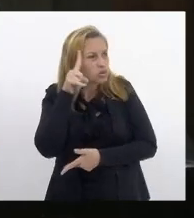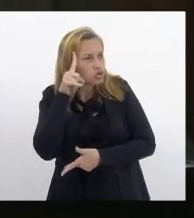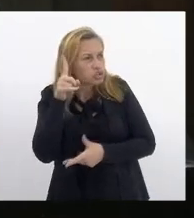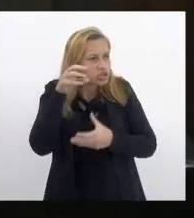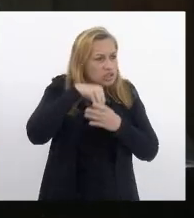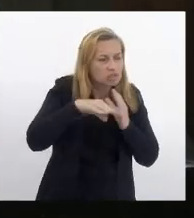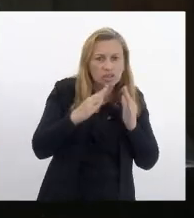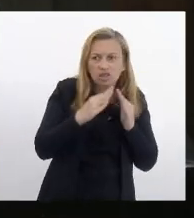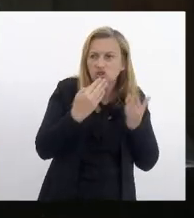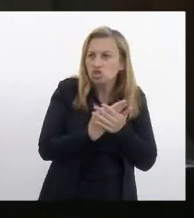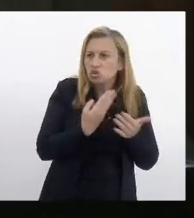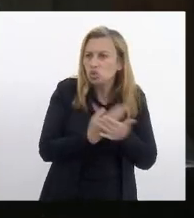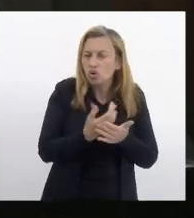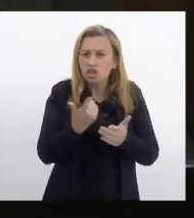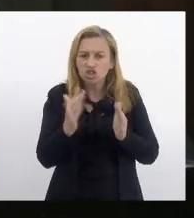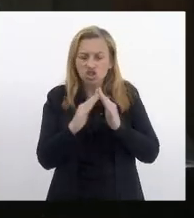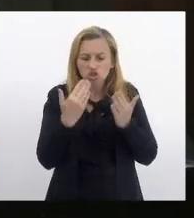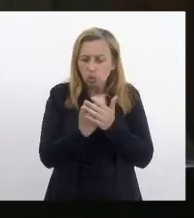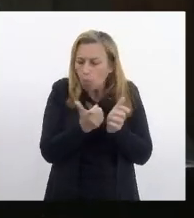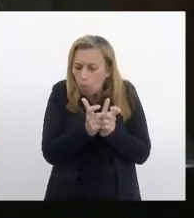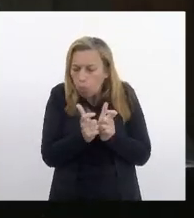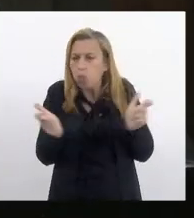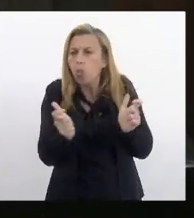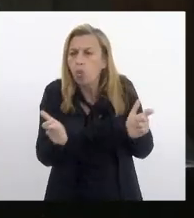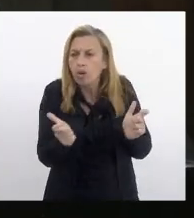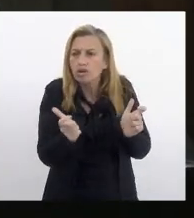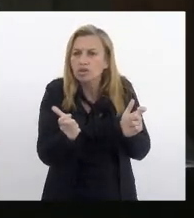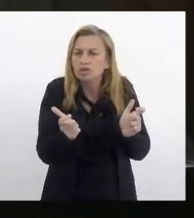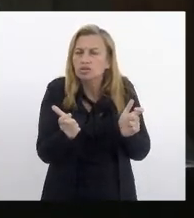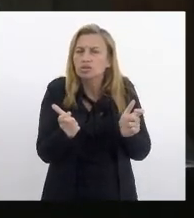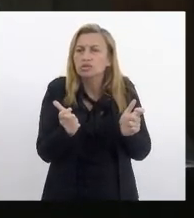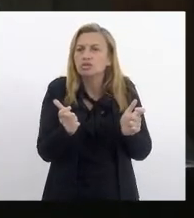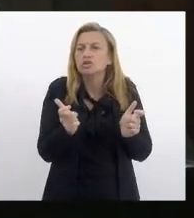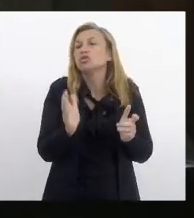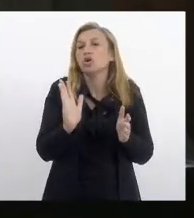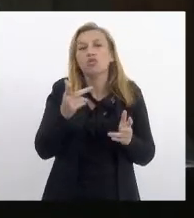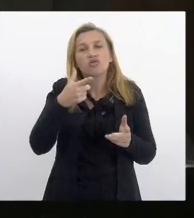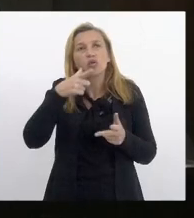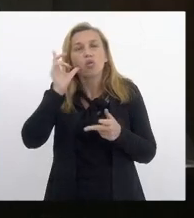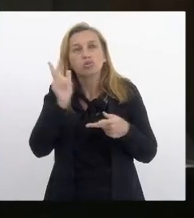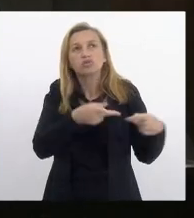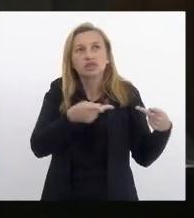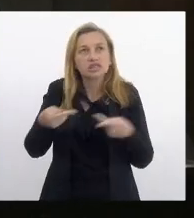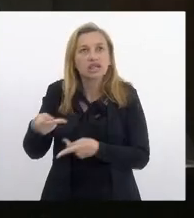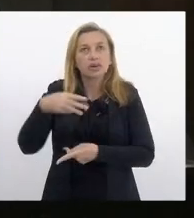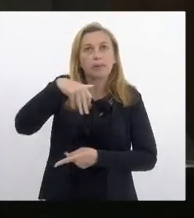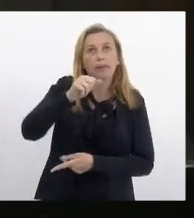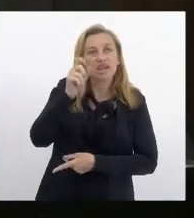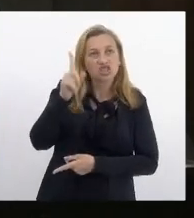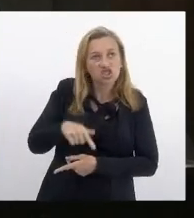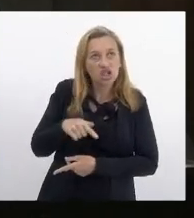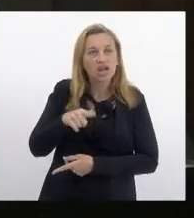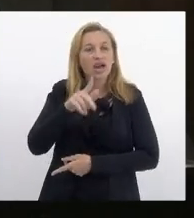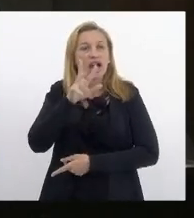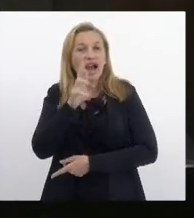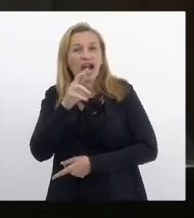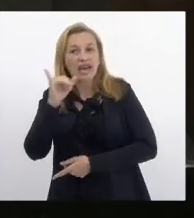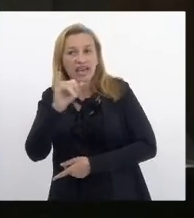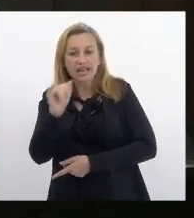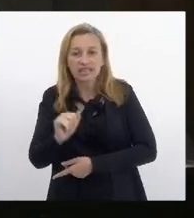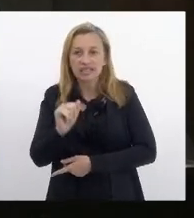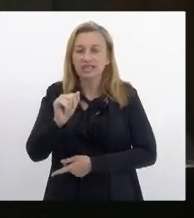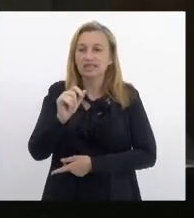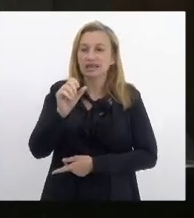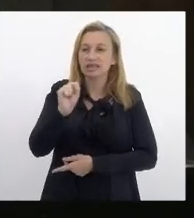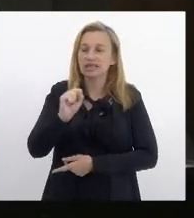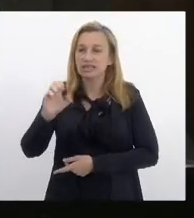escolas, escolas de grande porte, como eu visitei ontem em Magé, em Raiz da Serra, o Colégio Estadual